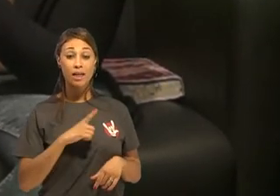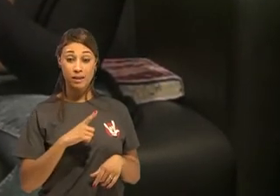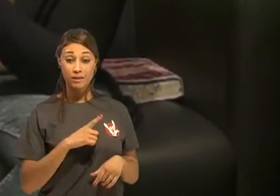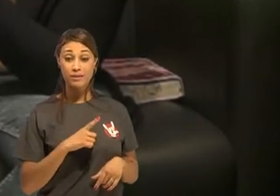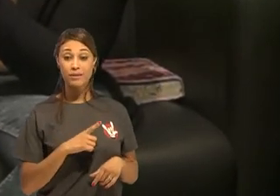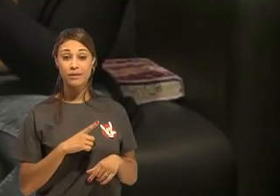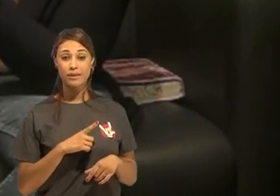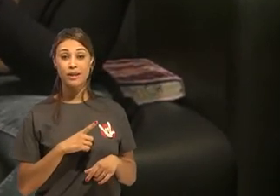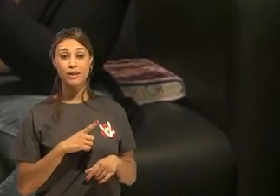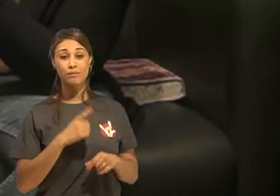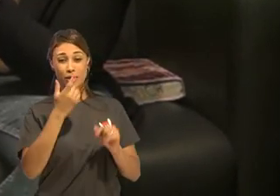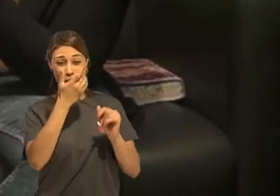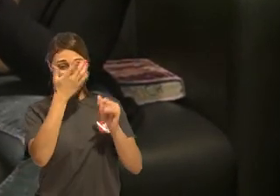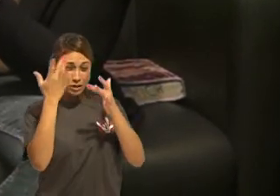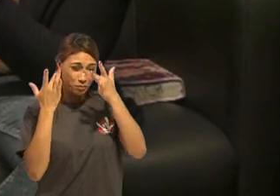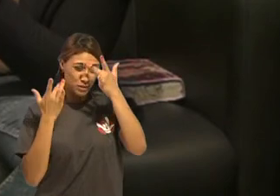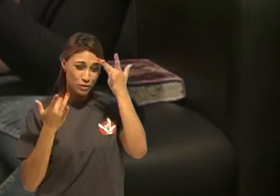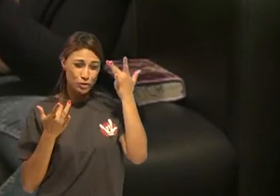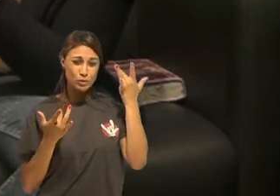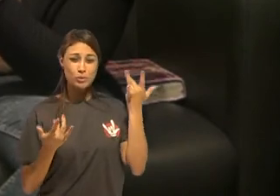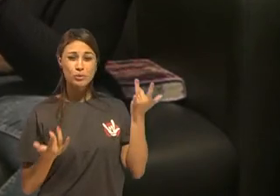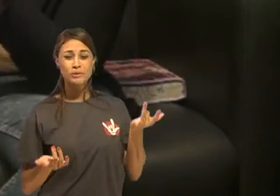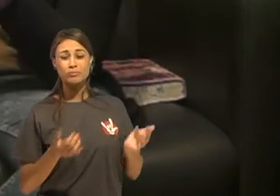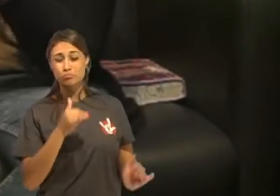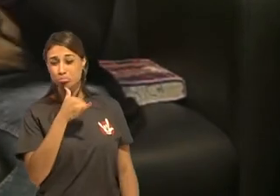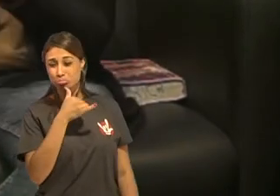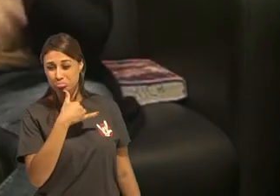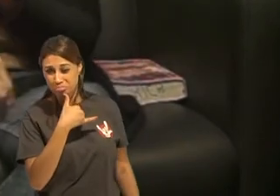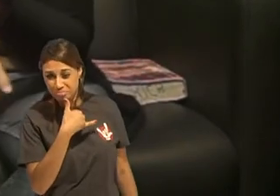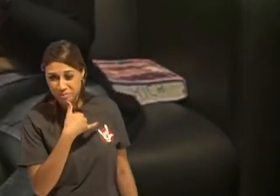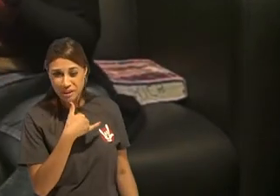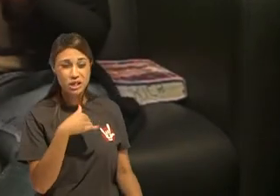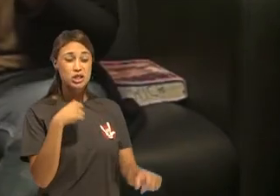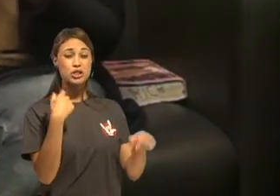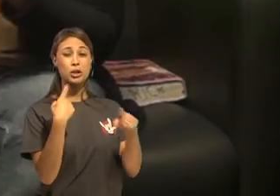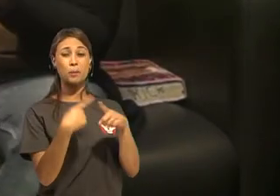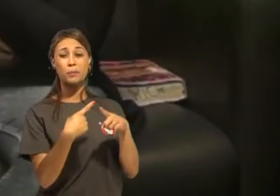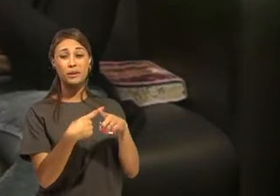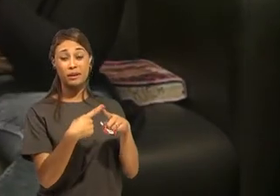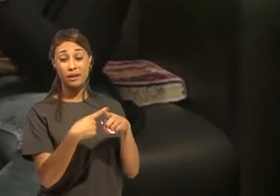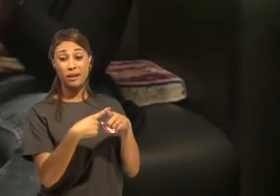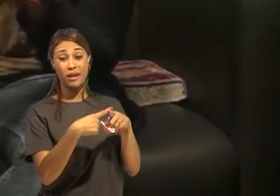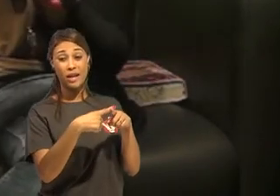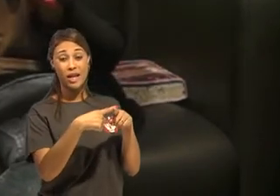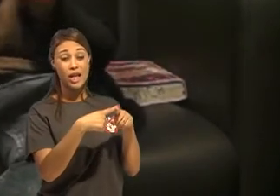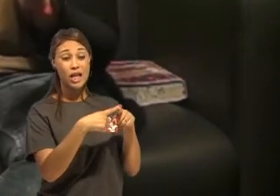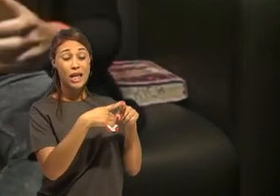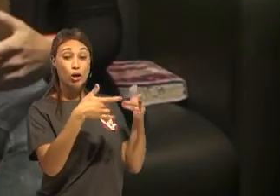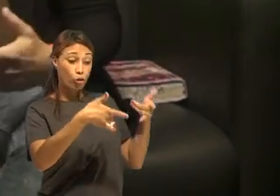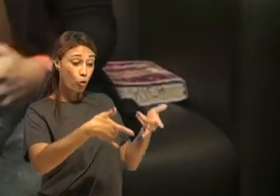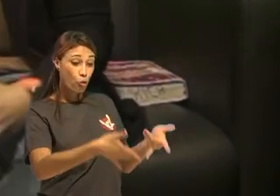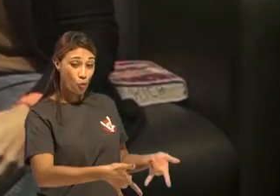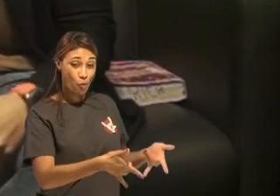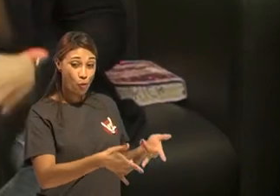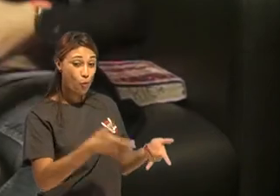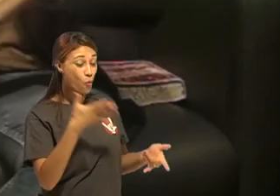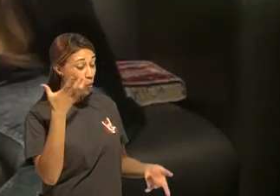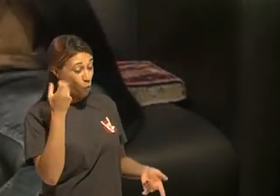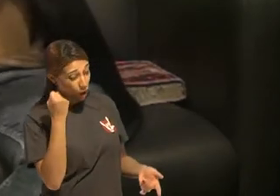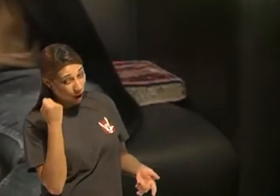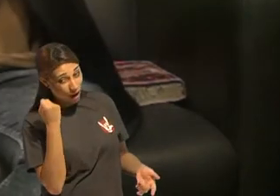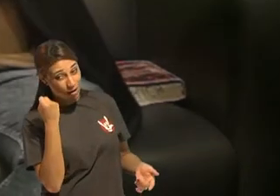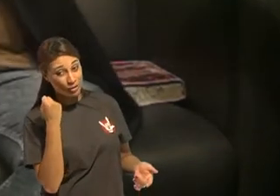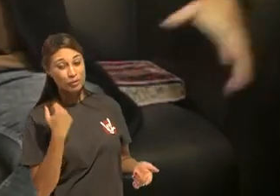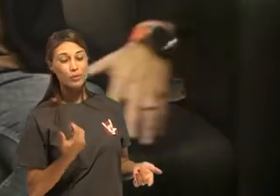ficaram frustrados, brigaram com os coordenadores. Eu não vou falar quem foi o Fabinho que brigou com o coordenador. Não vou falar quem foi o Fabinho. O Fabinho